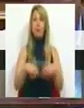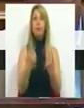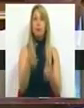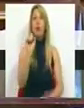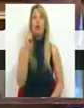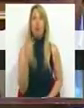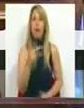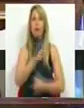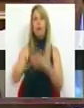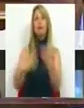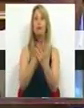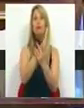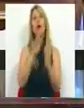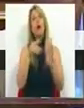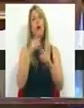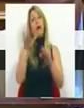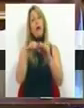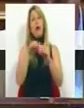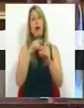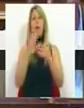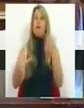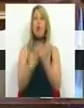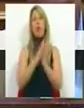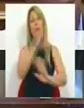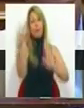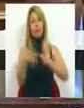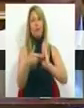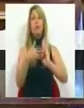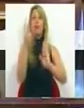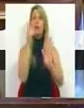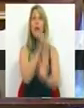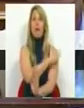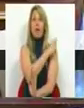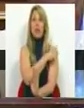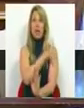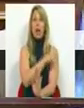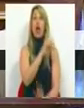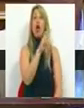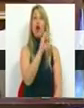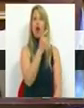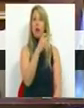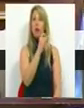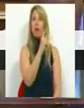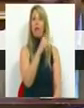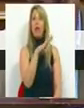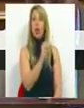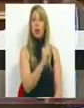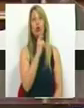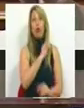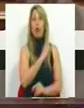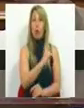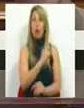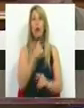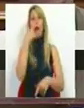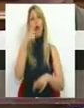PEV propõem a inclusão no Programa Nacional de Vacinação da vacina contra o rotavírus e o alargamento desse programa à vacinação de indivíduos